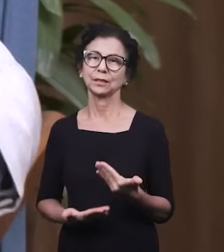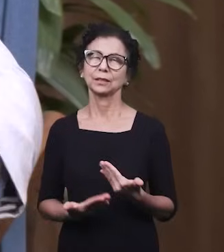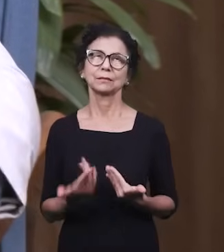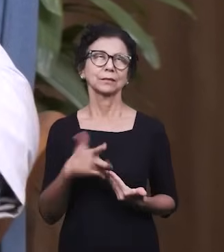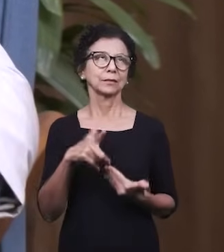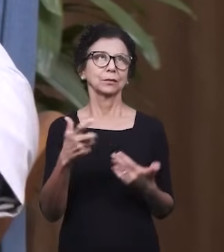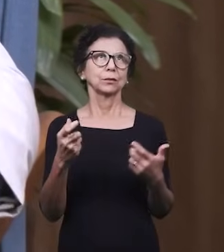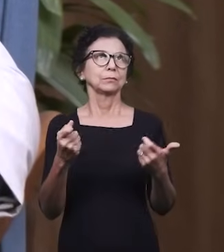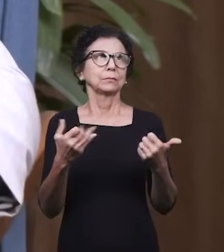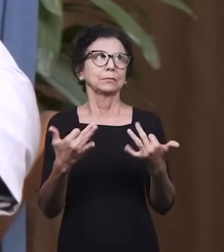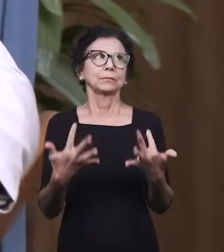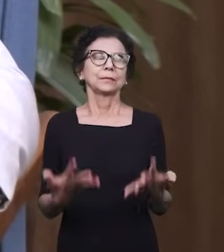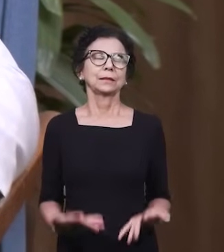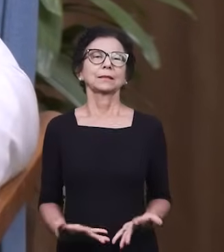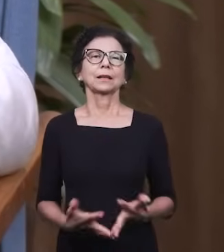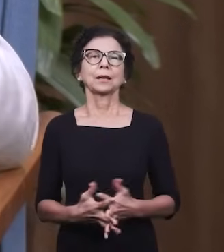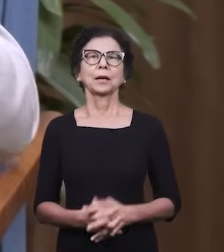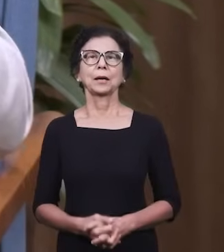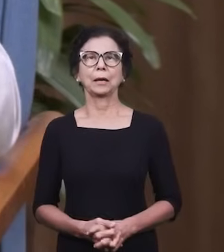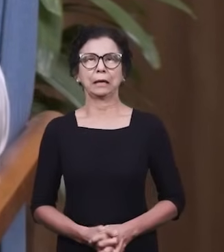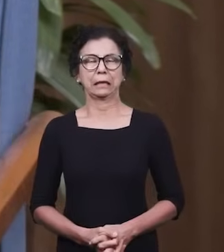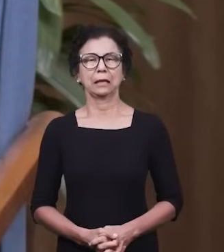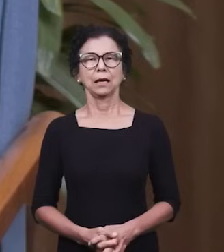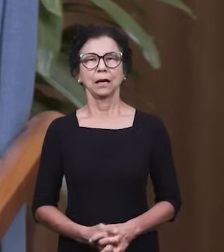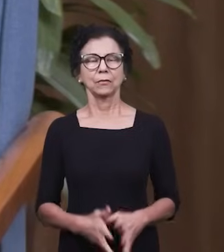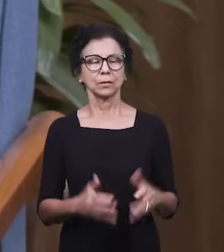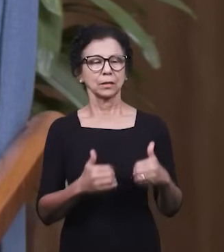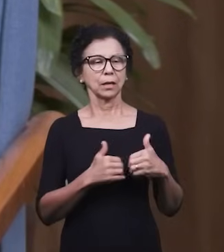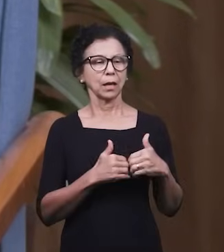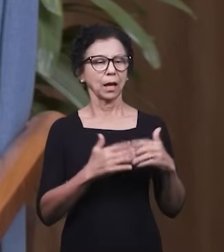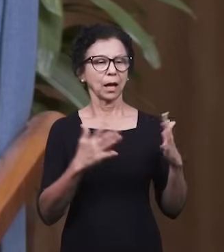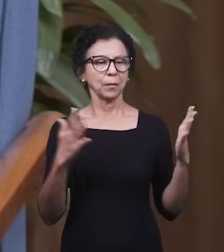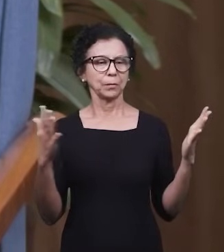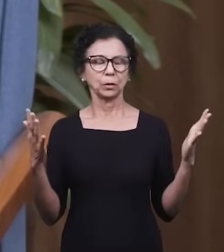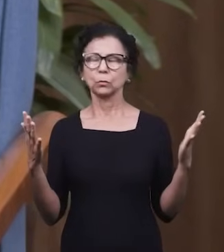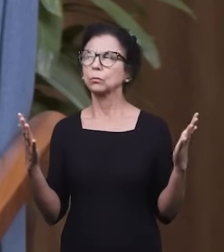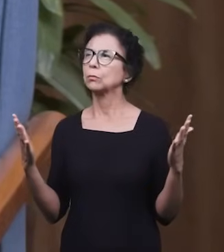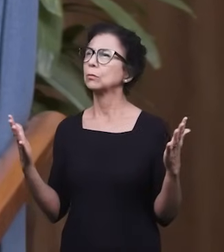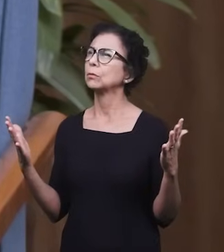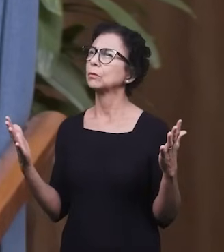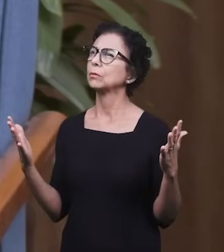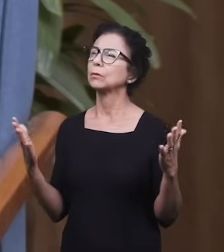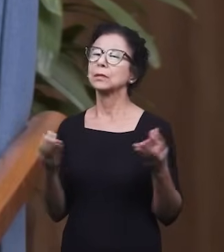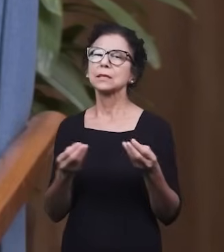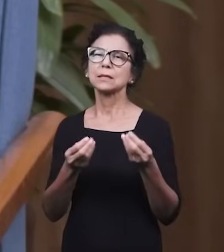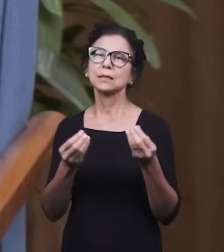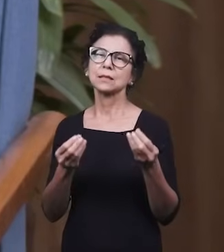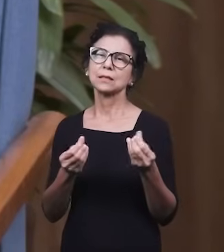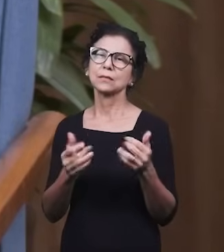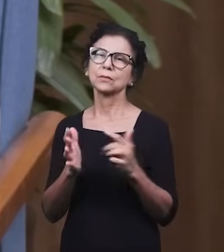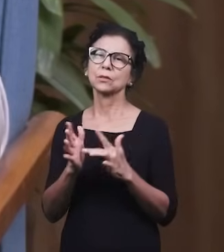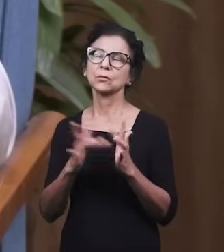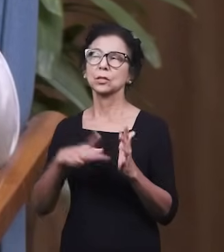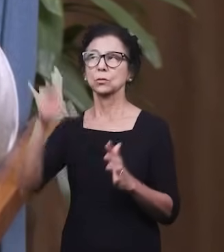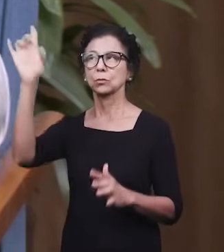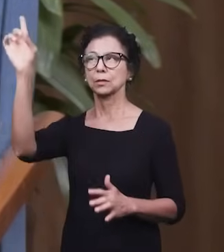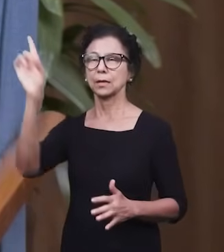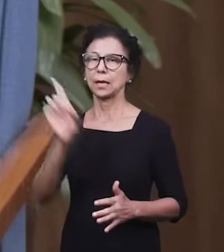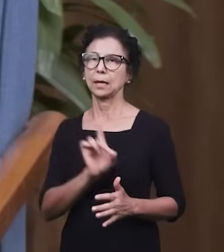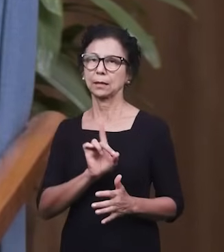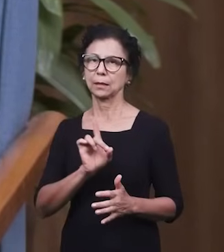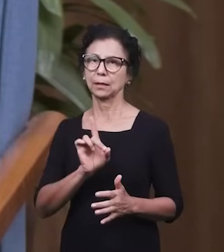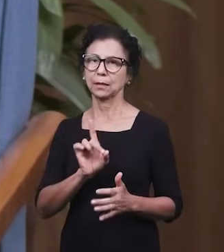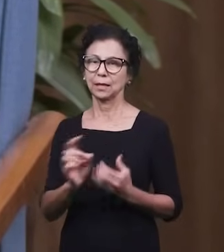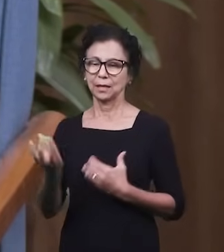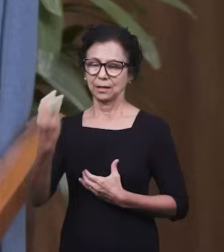capacidade, da lógica de explicar. Abre o coração, o homem abre o coração, a luz entra e aí começa uma transformação de